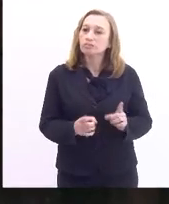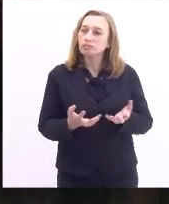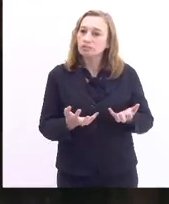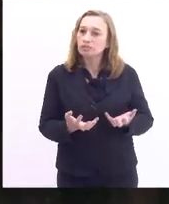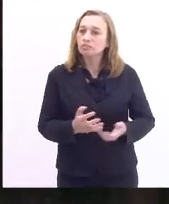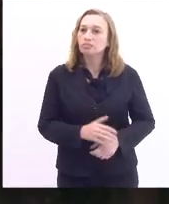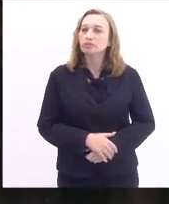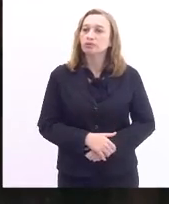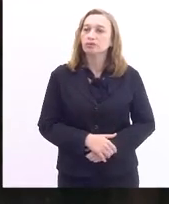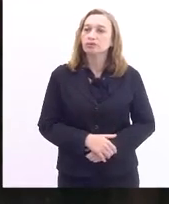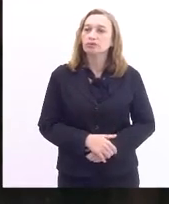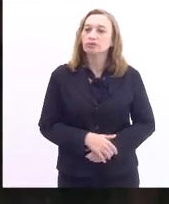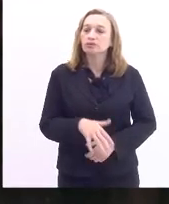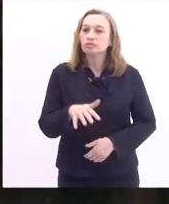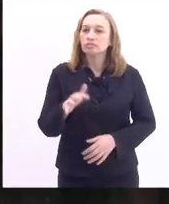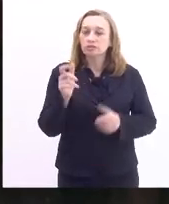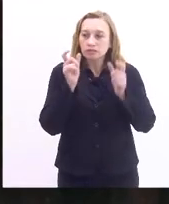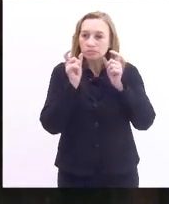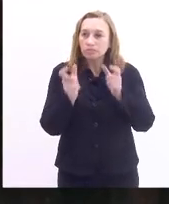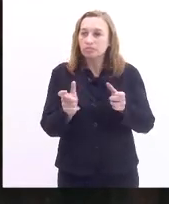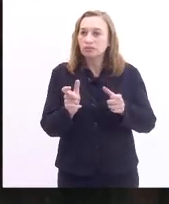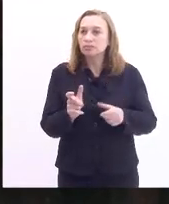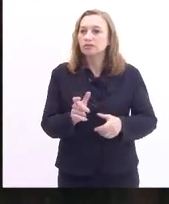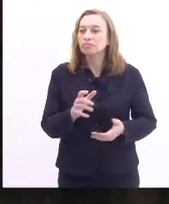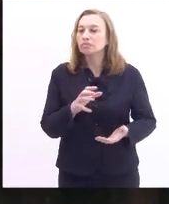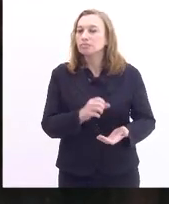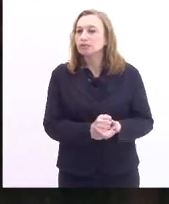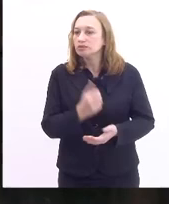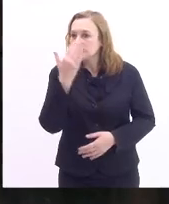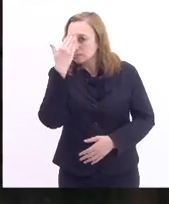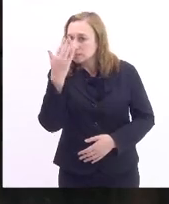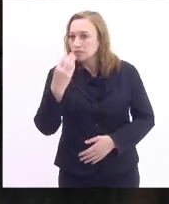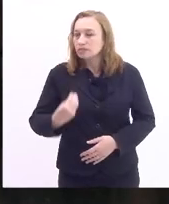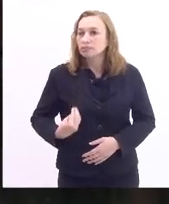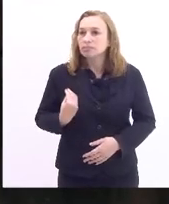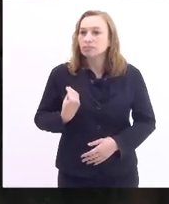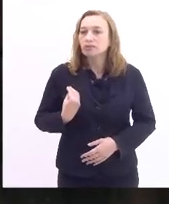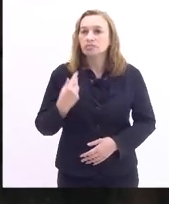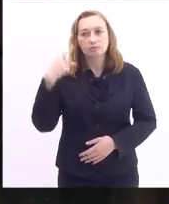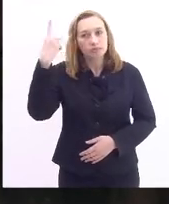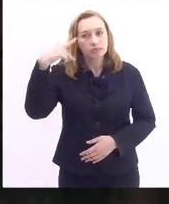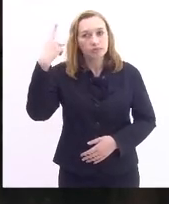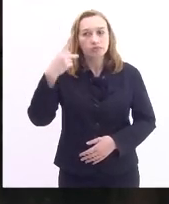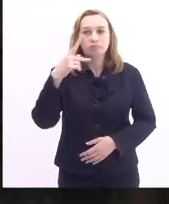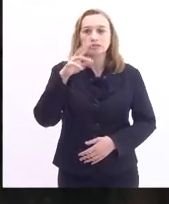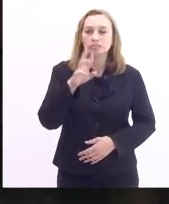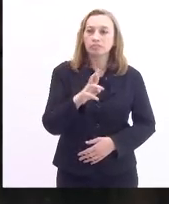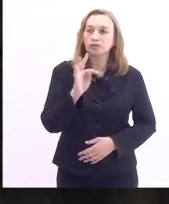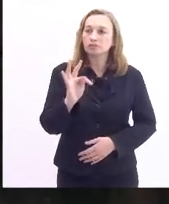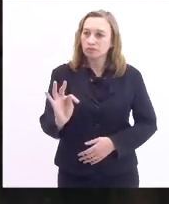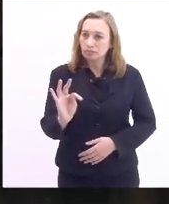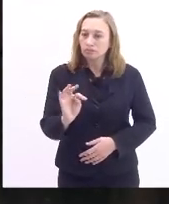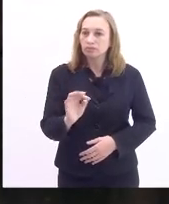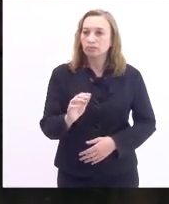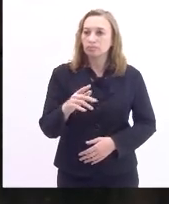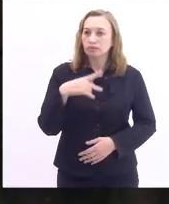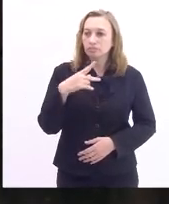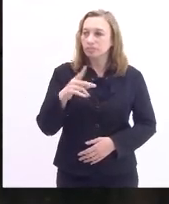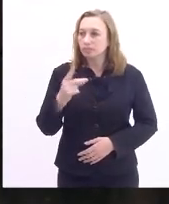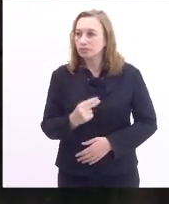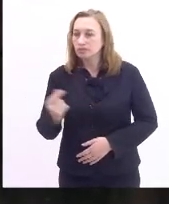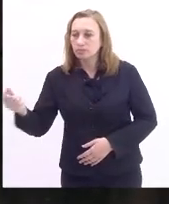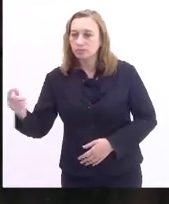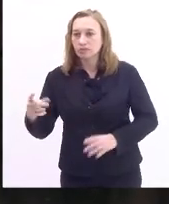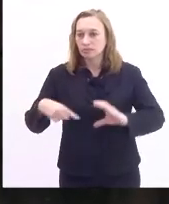queria chamar atenção daqui registrar e agradecer a presença do vereador Ramon que fez questão de sair da